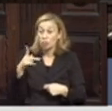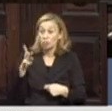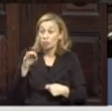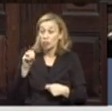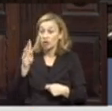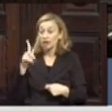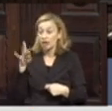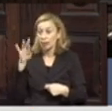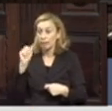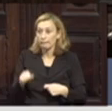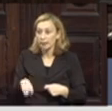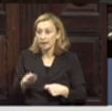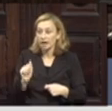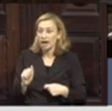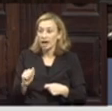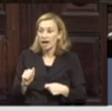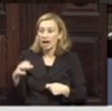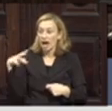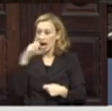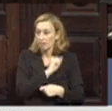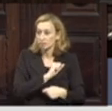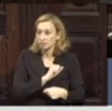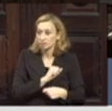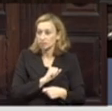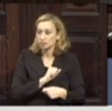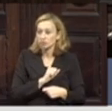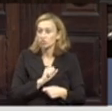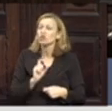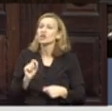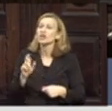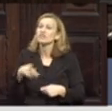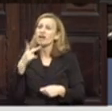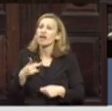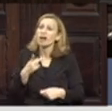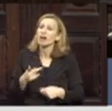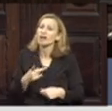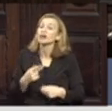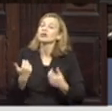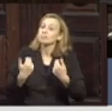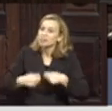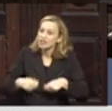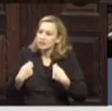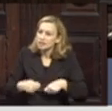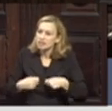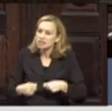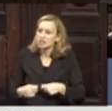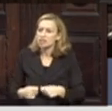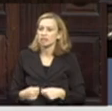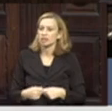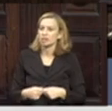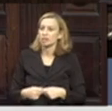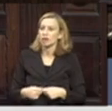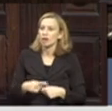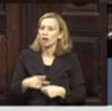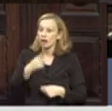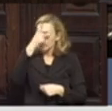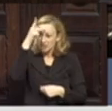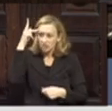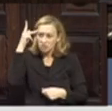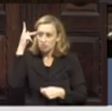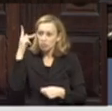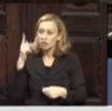É preciso avançar com maior rapidez nas campanhas de vacinação contra a